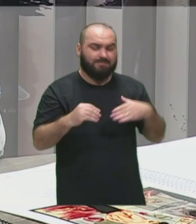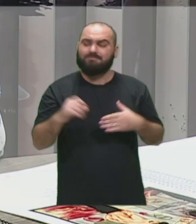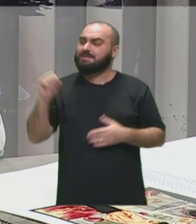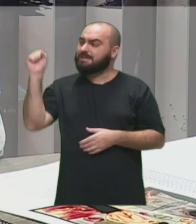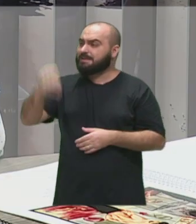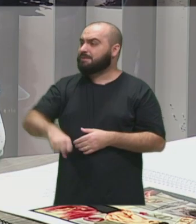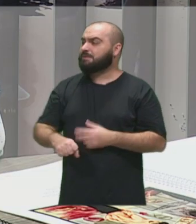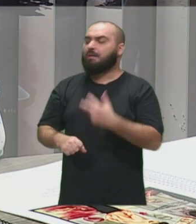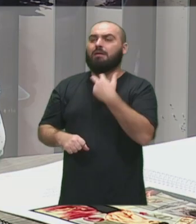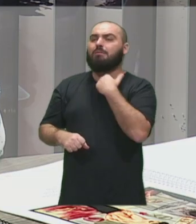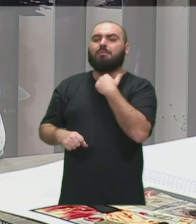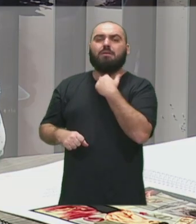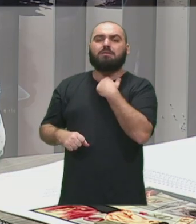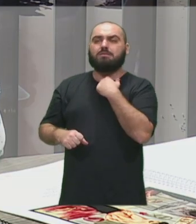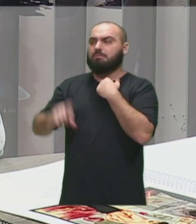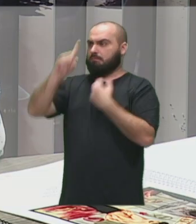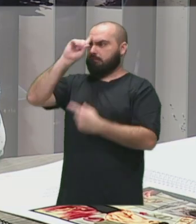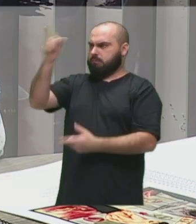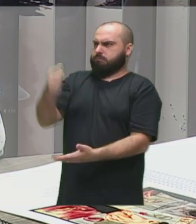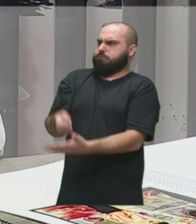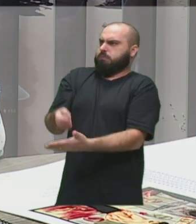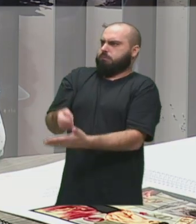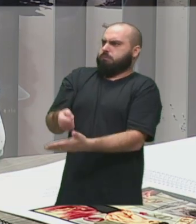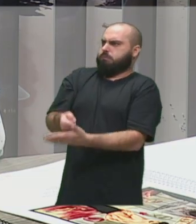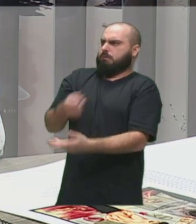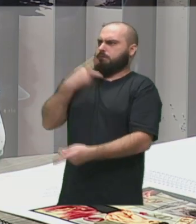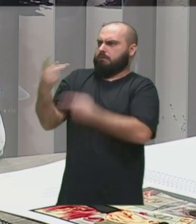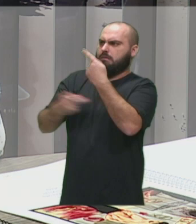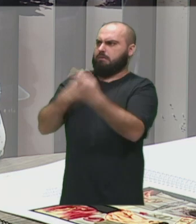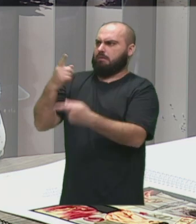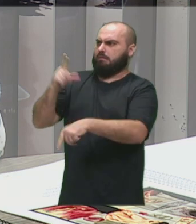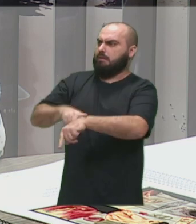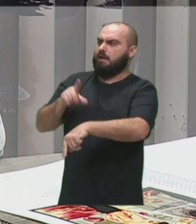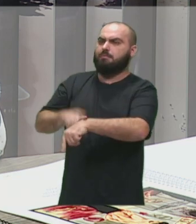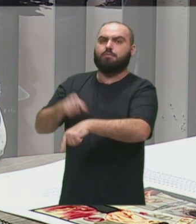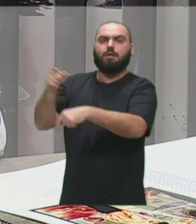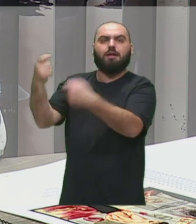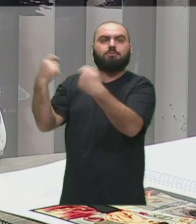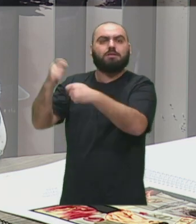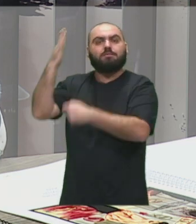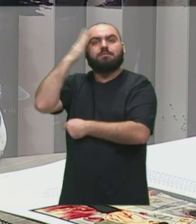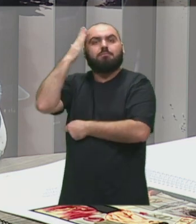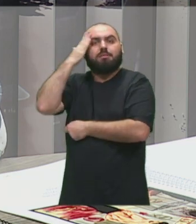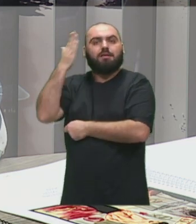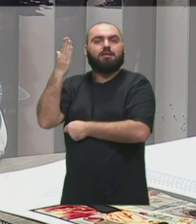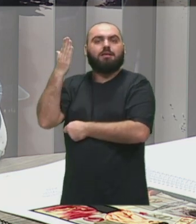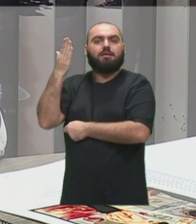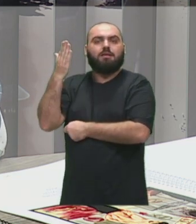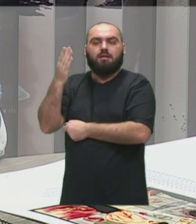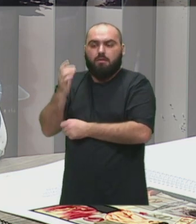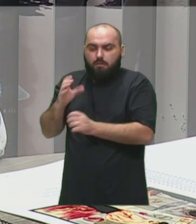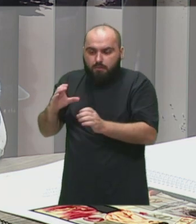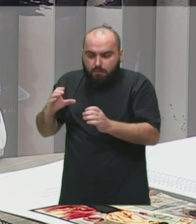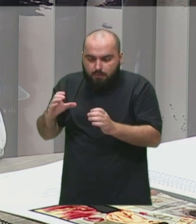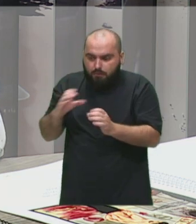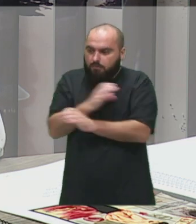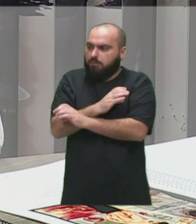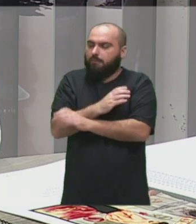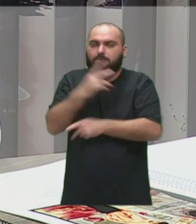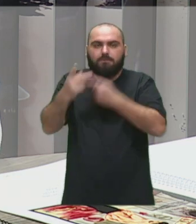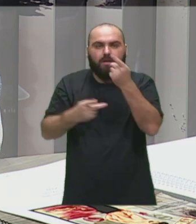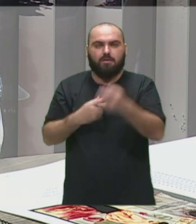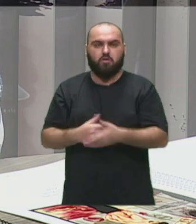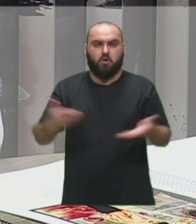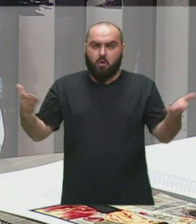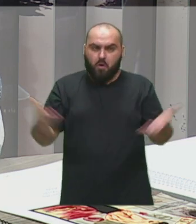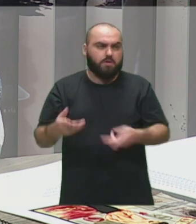forçar uma pessoa a falar de uma coisa que ela não quer. Existe um tempo, ela tem que saber lidar com aquilo, ela tem que estar pronta para falar sobre aquilo. Hoje eu falo